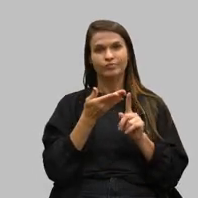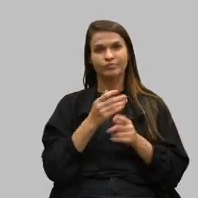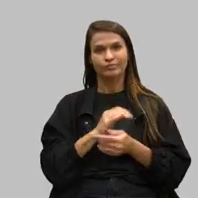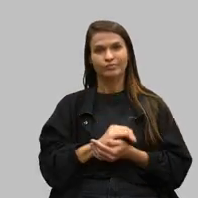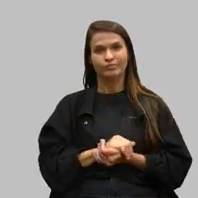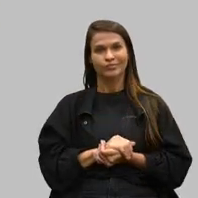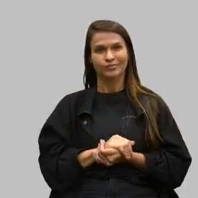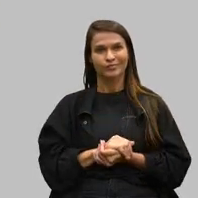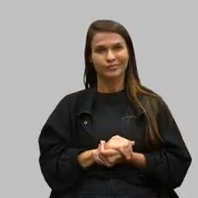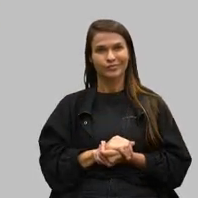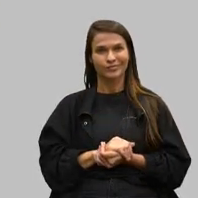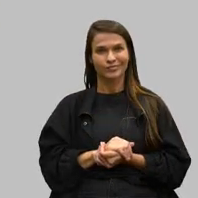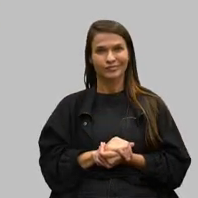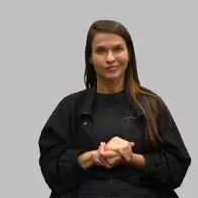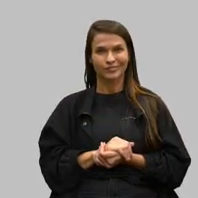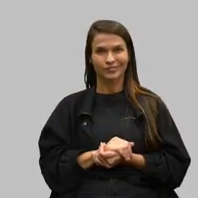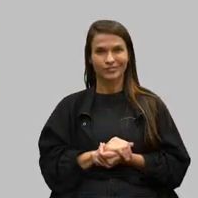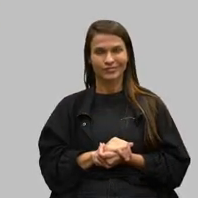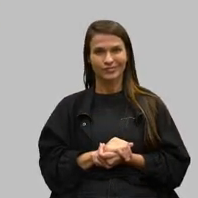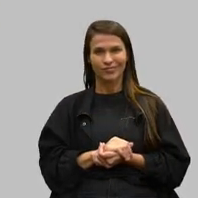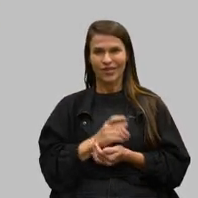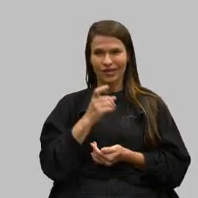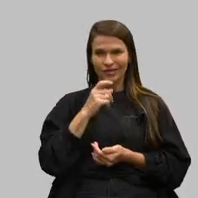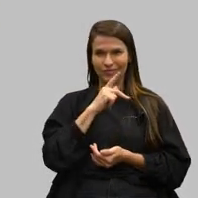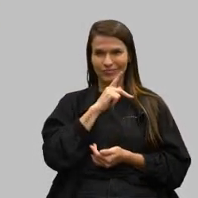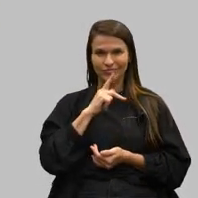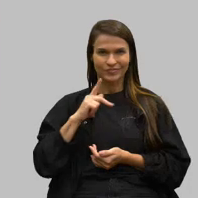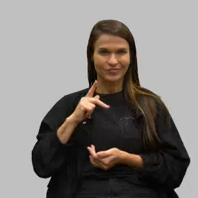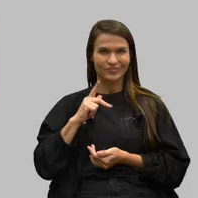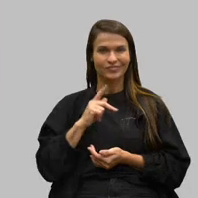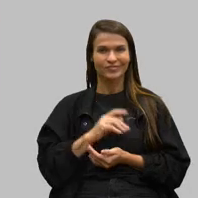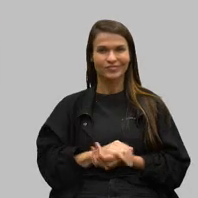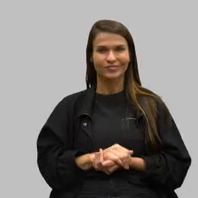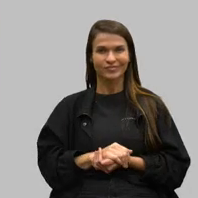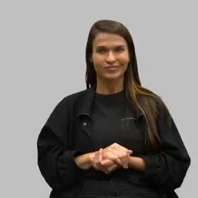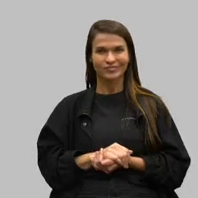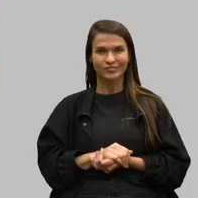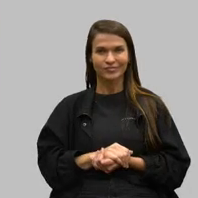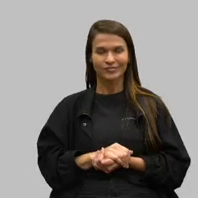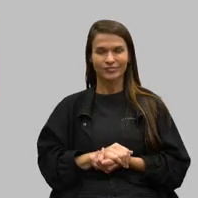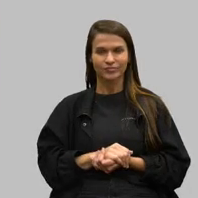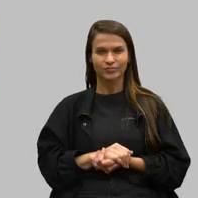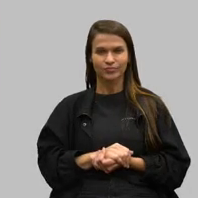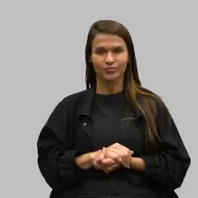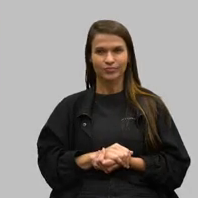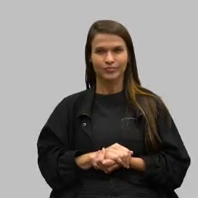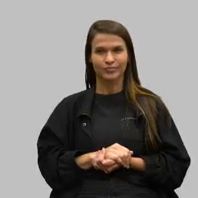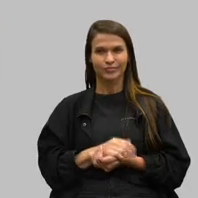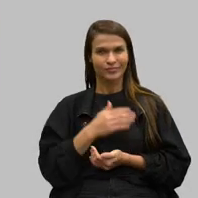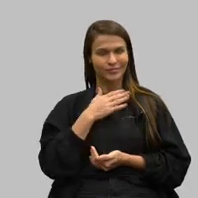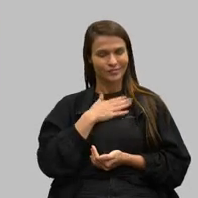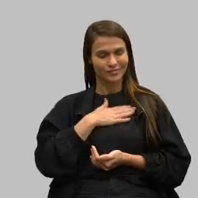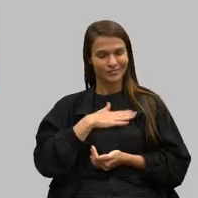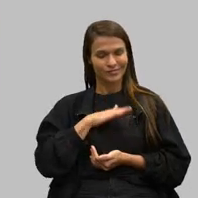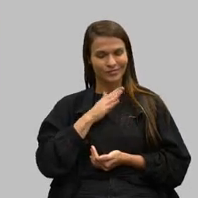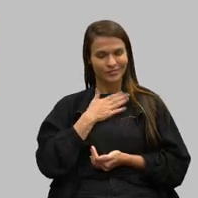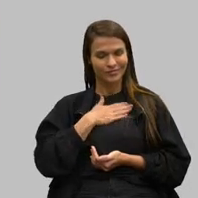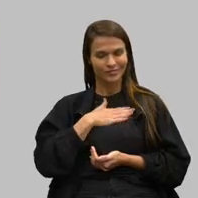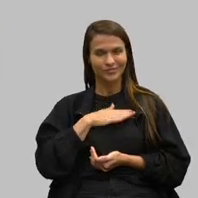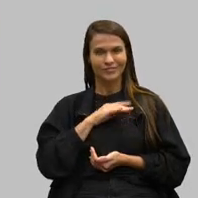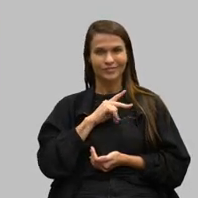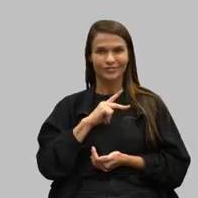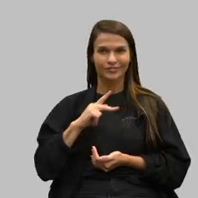Arlen? Ah, está me tirando, está vendo? Esse presidente meu não é brincadeira, hein? Não, calma, presidente. Então,